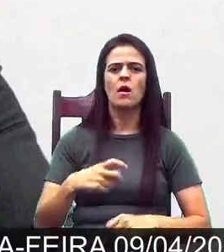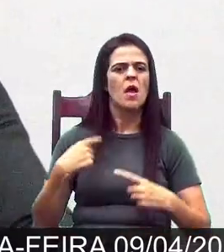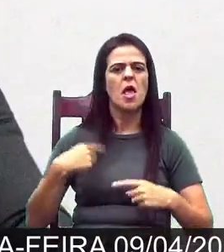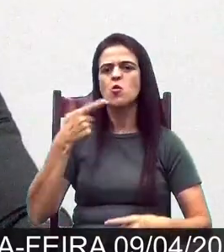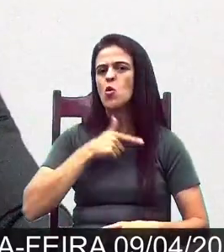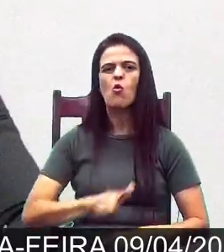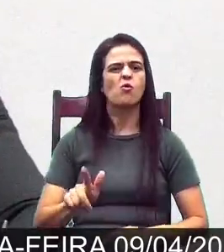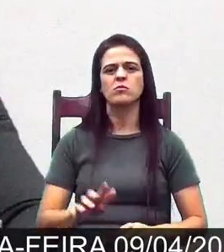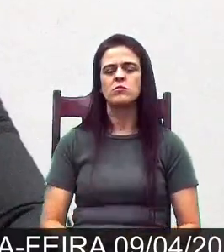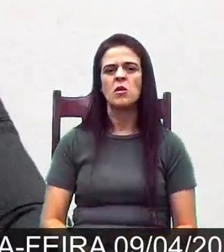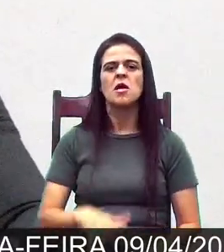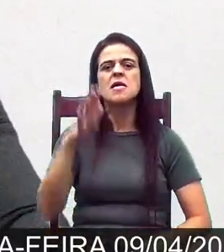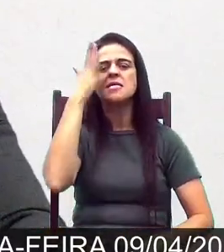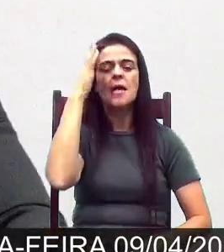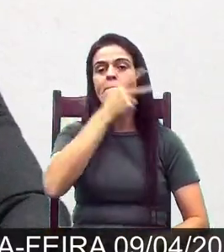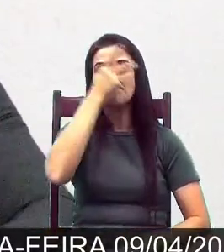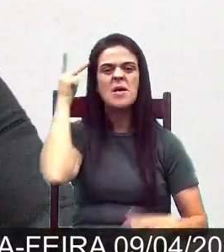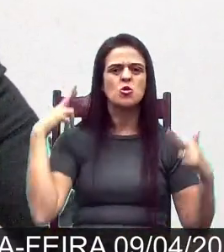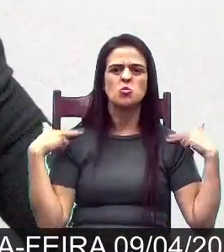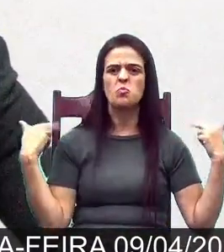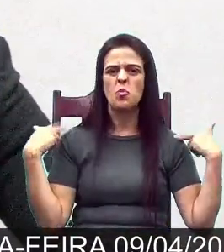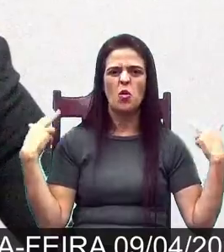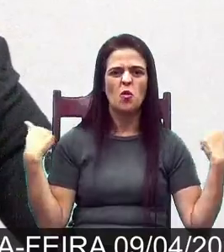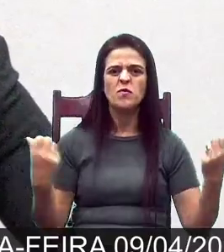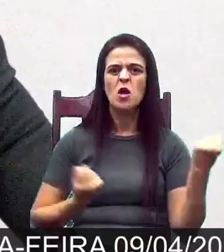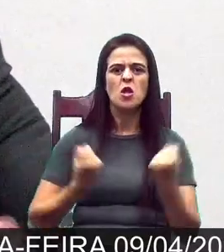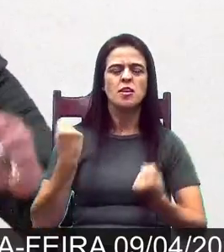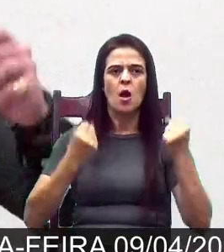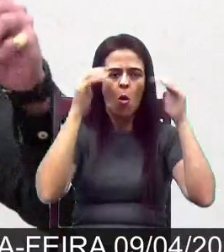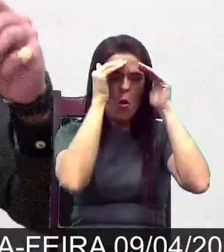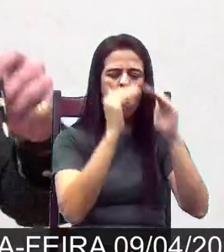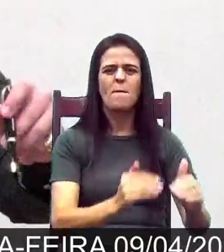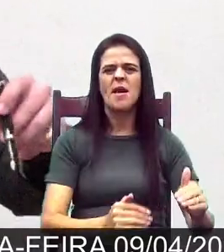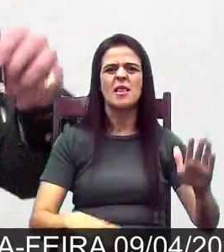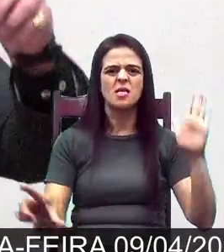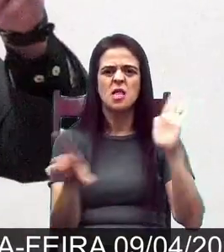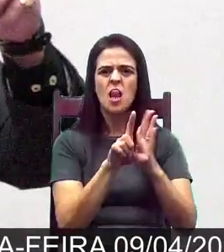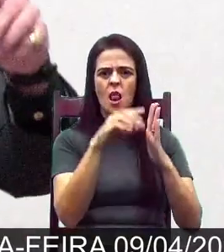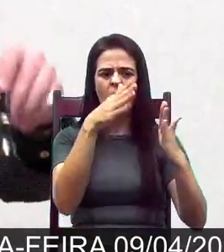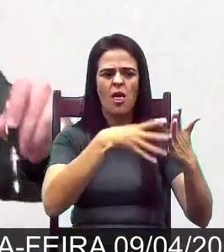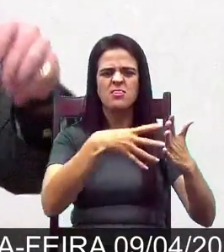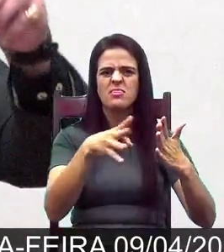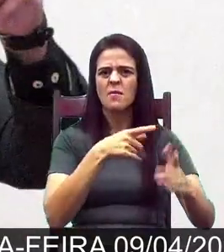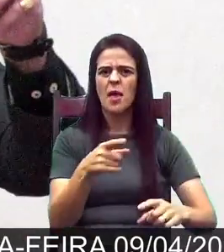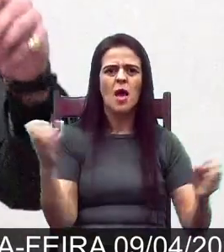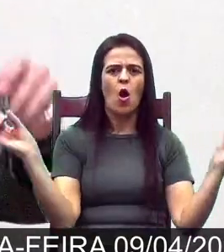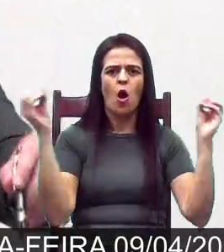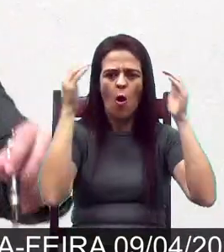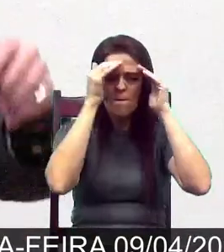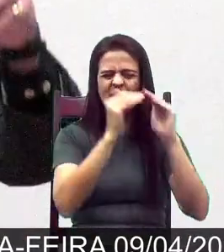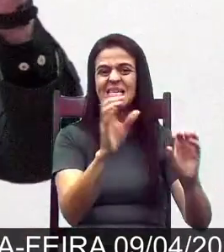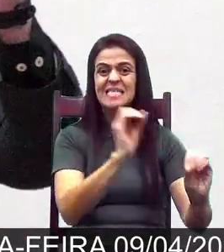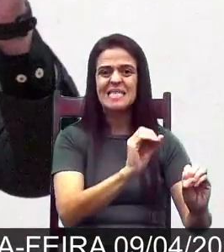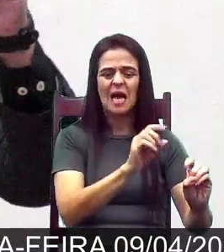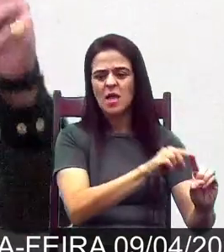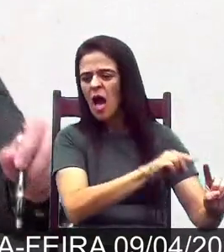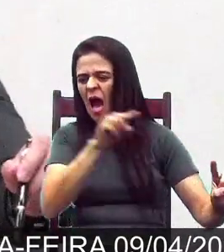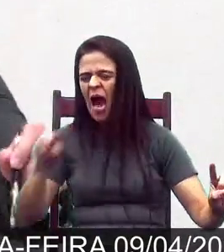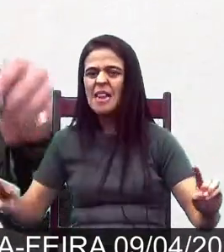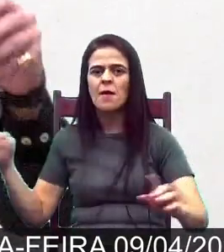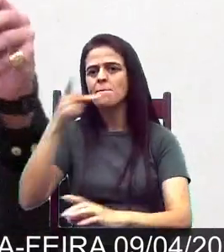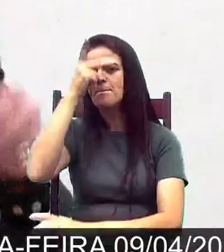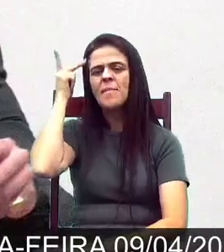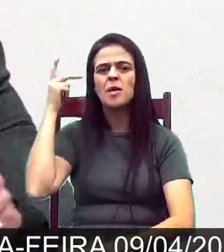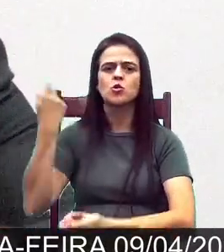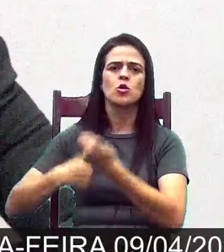A começar de quem dirige e não respeita a limitação de trânsito, a terminar na pessoa responsável por